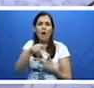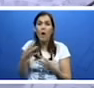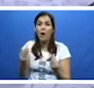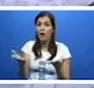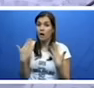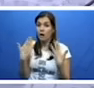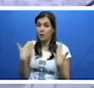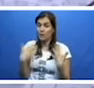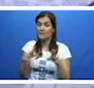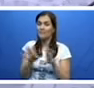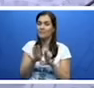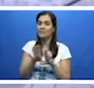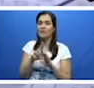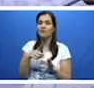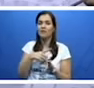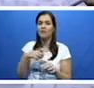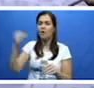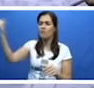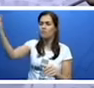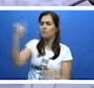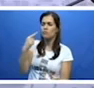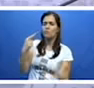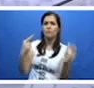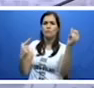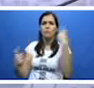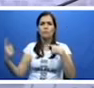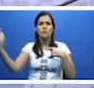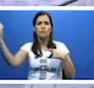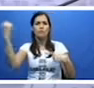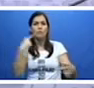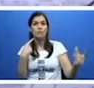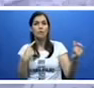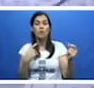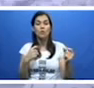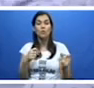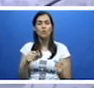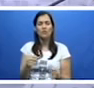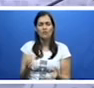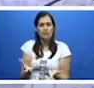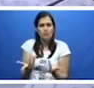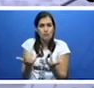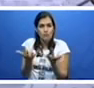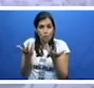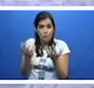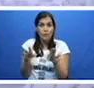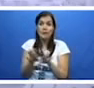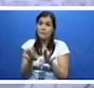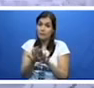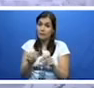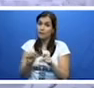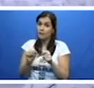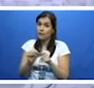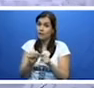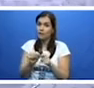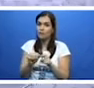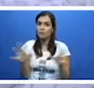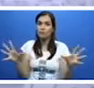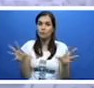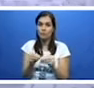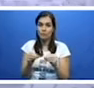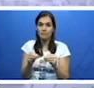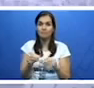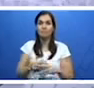asteroides ou a meteoritos na terra e levado essa situação também bom